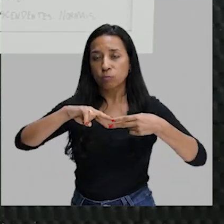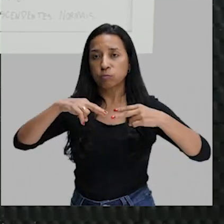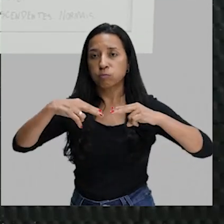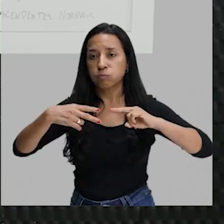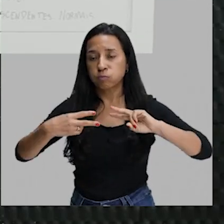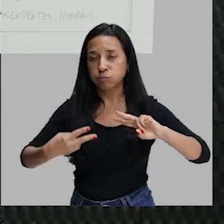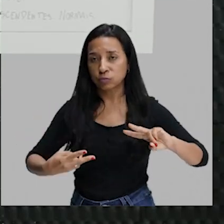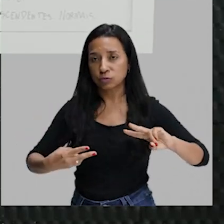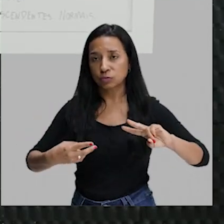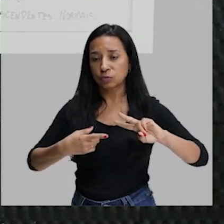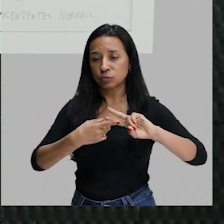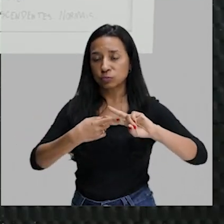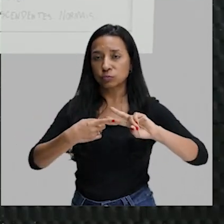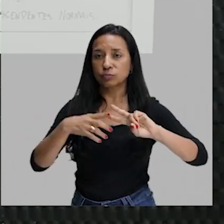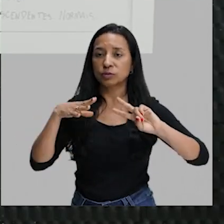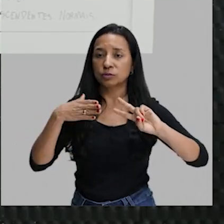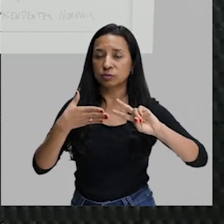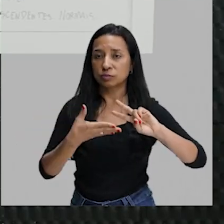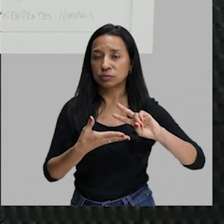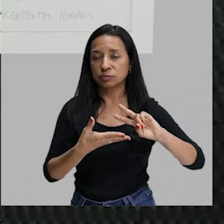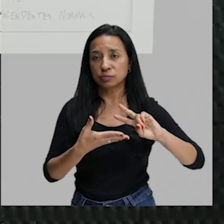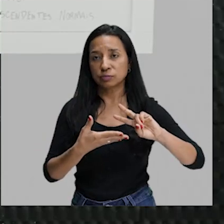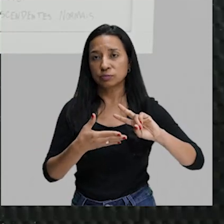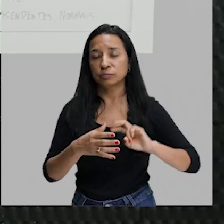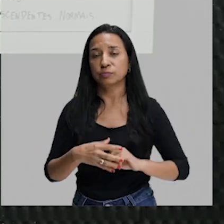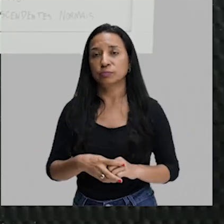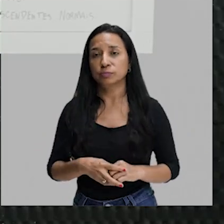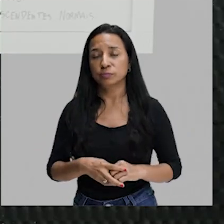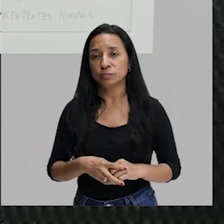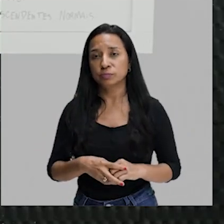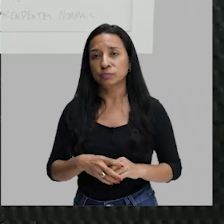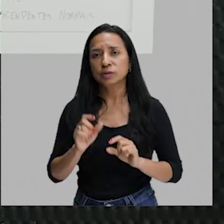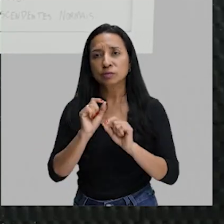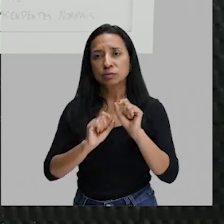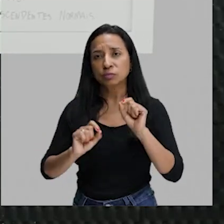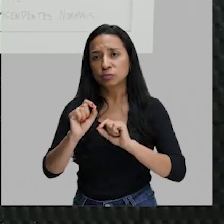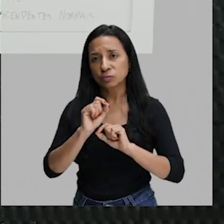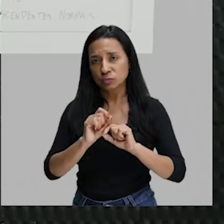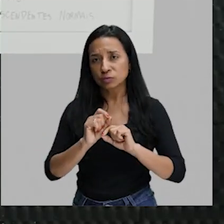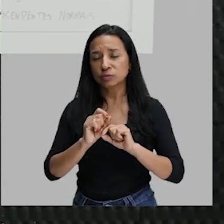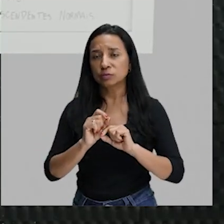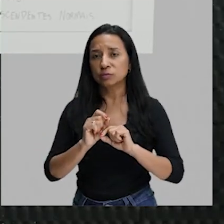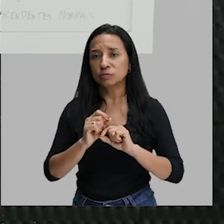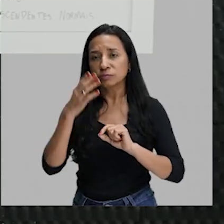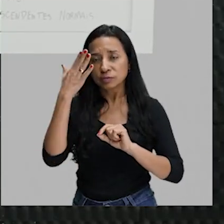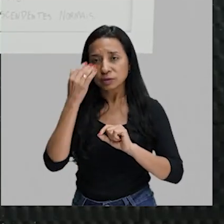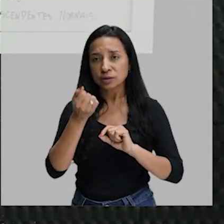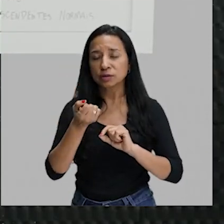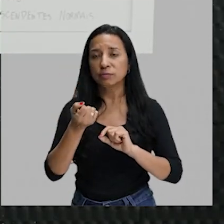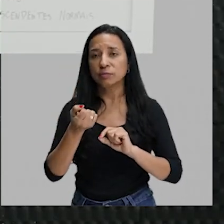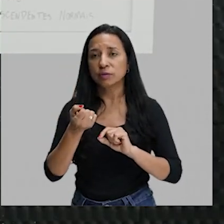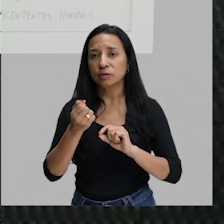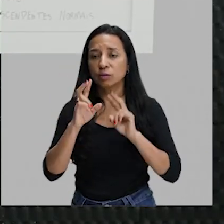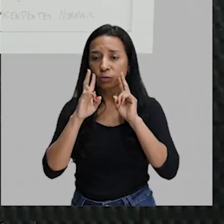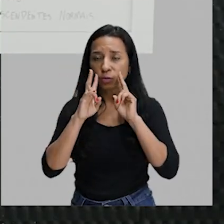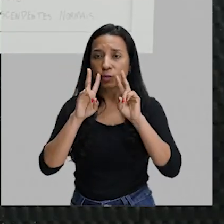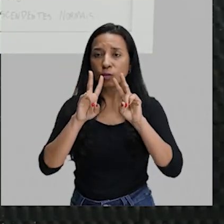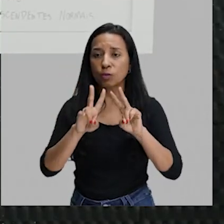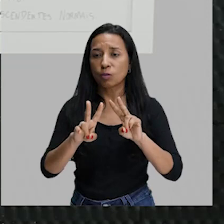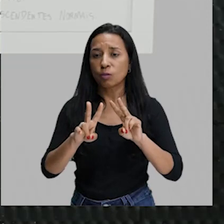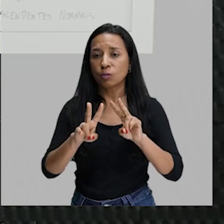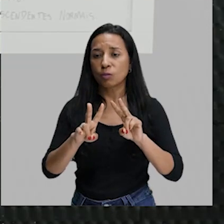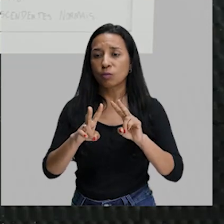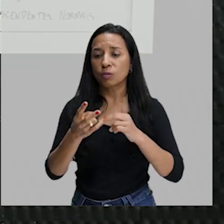recessivo. O indivíduo número 4 é homozigoto recessivo. E isso vai se confirmar quando a gente olha para o casal